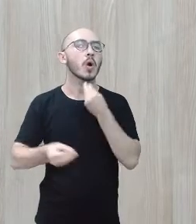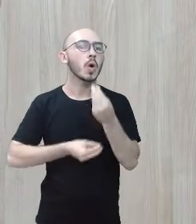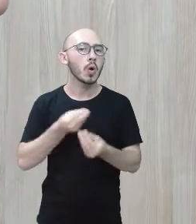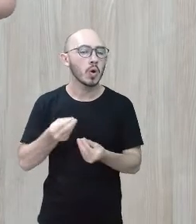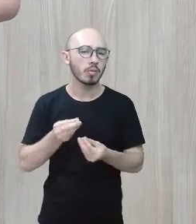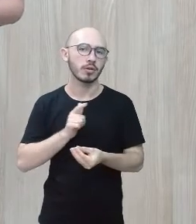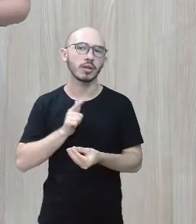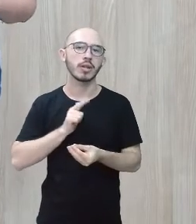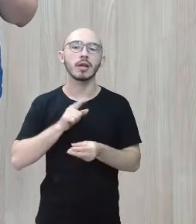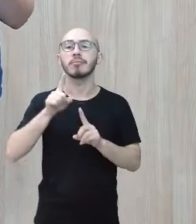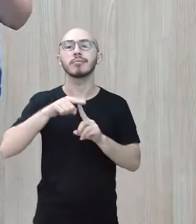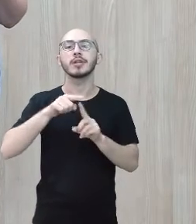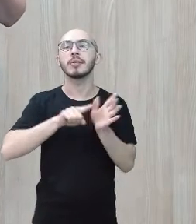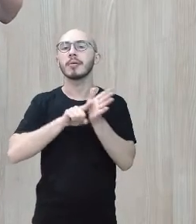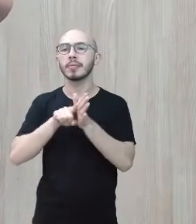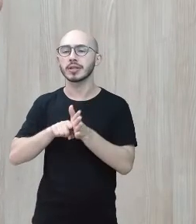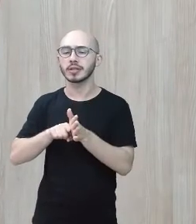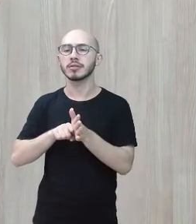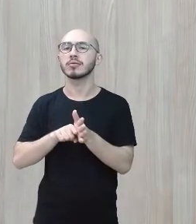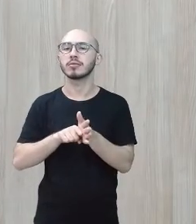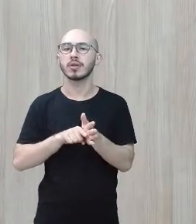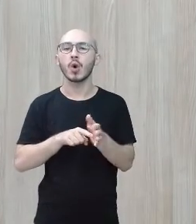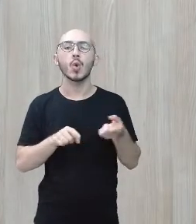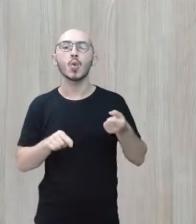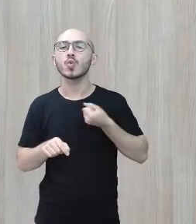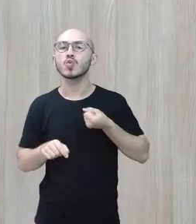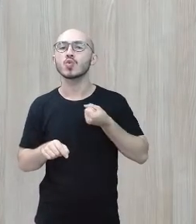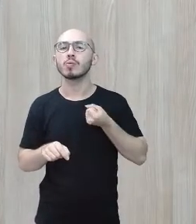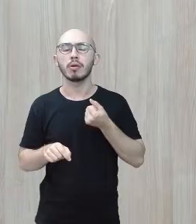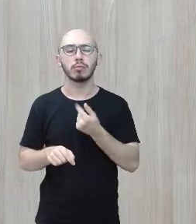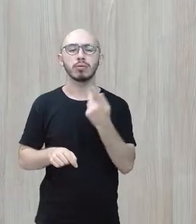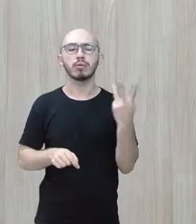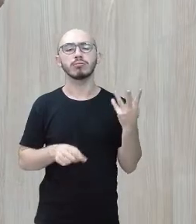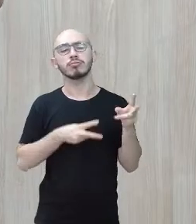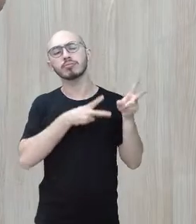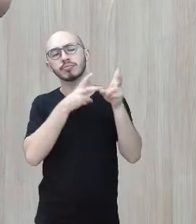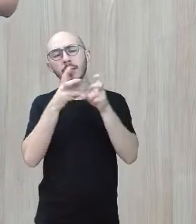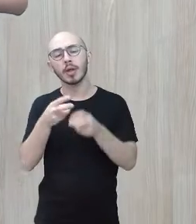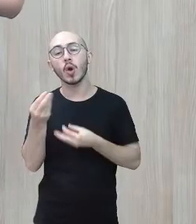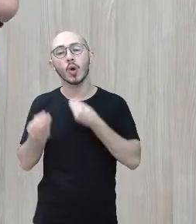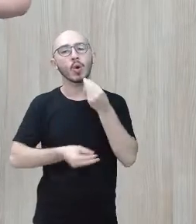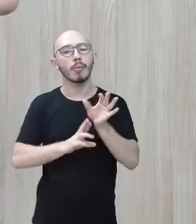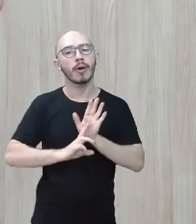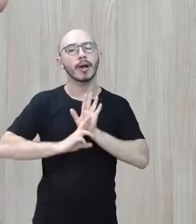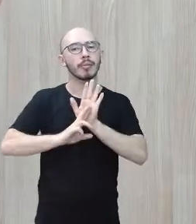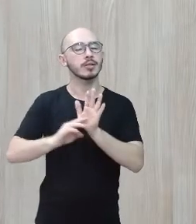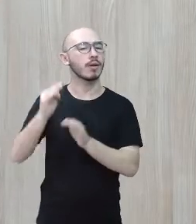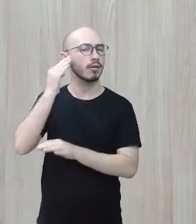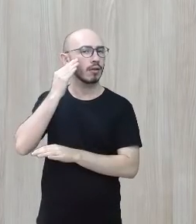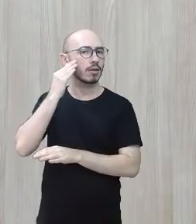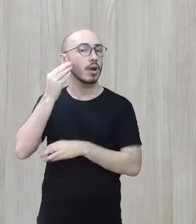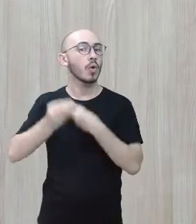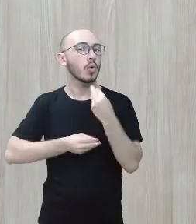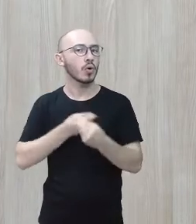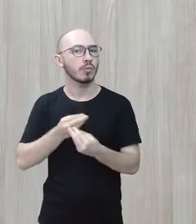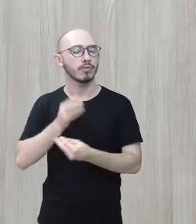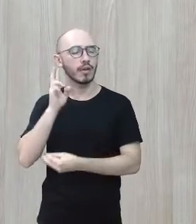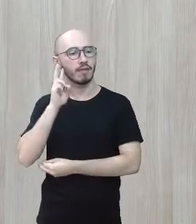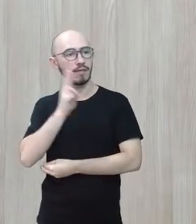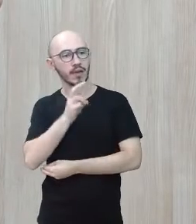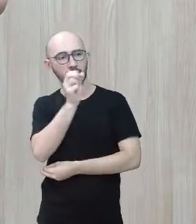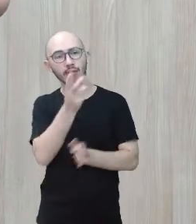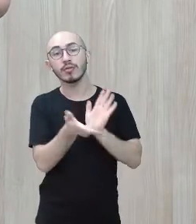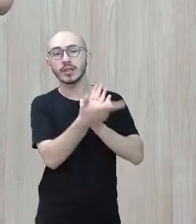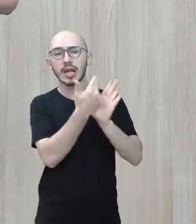Observando esses números, eu posso representar isso de uma maneira visual a trazer essa interpretação. A gente bate o olho no desenho e